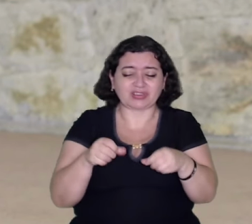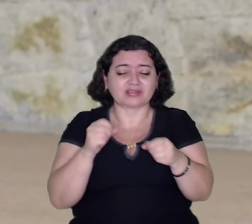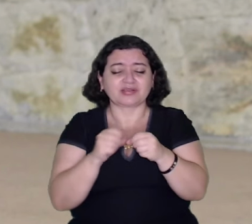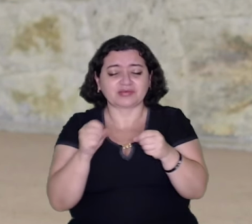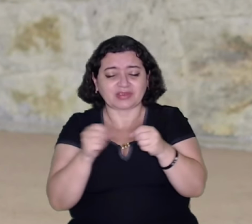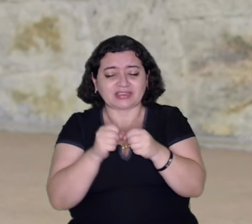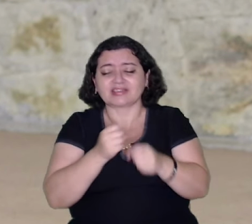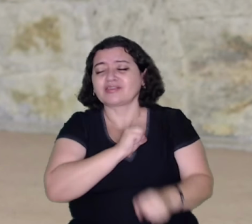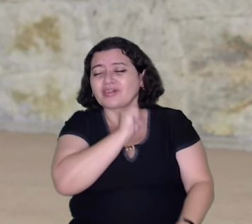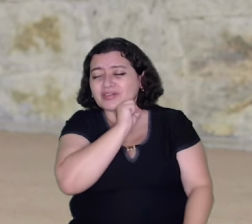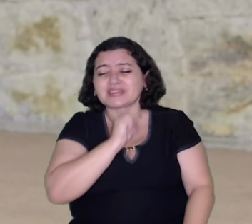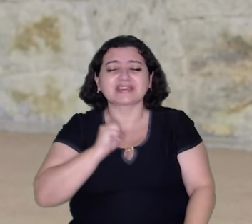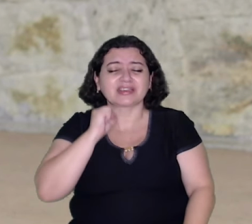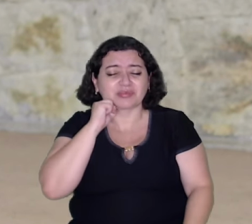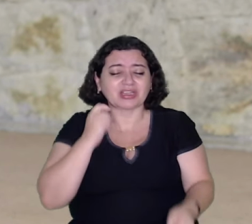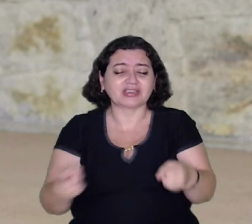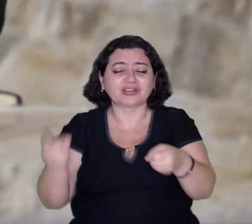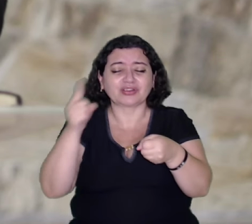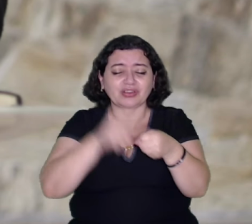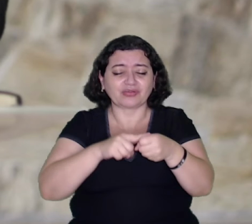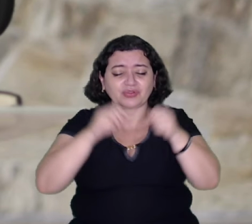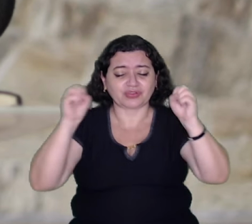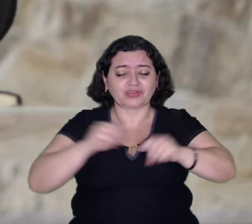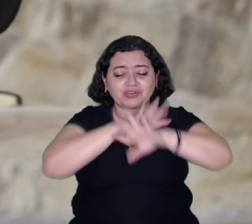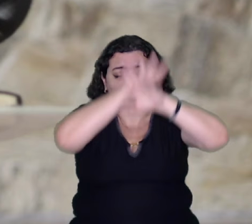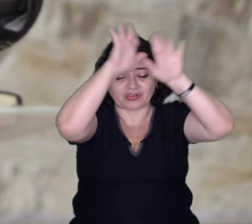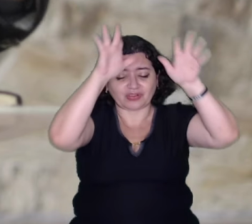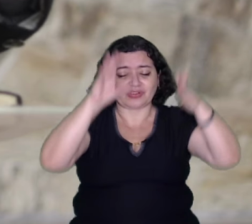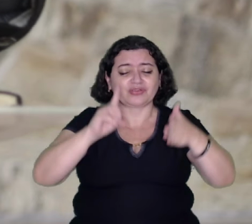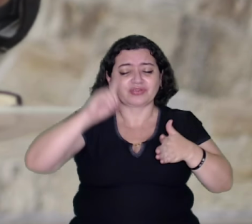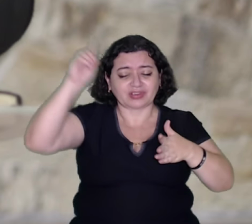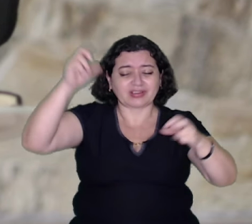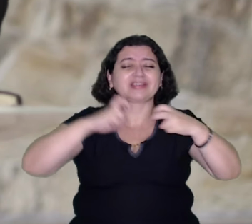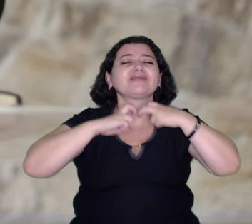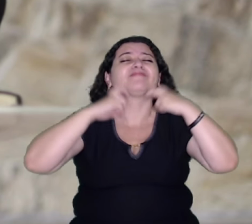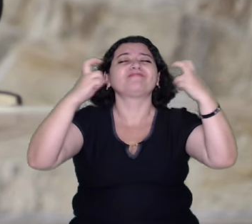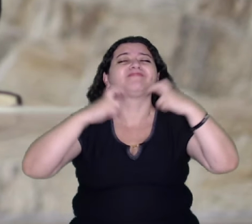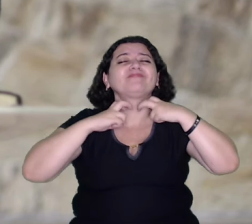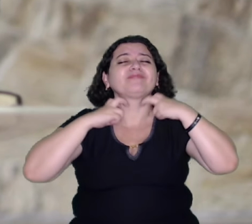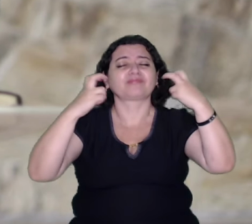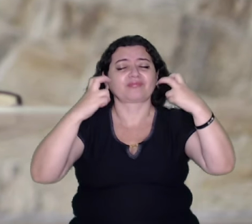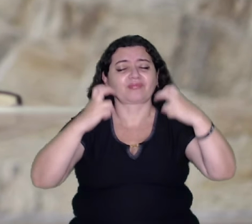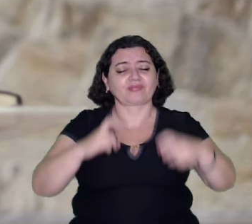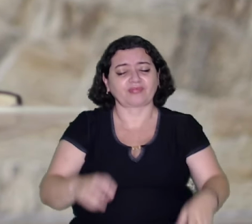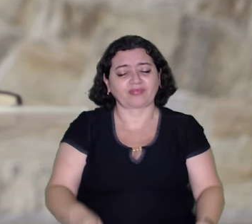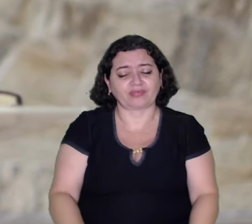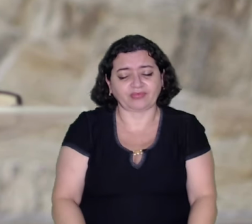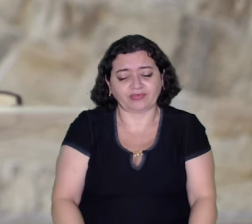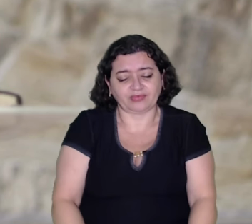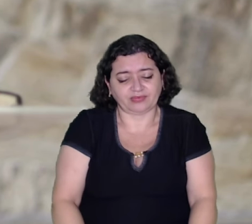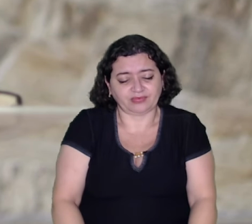aquele samaritano que voltou glorificando a Deus em alta voz.